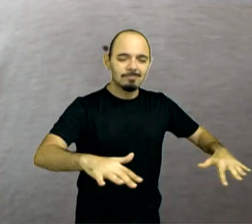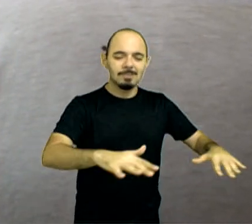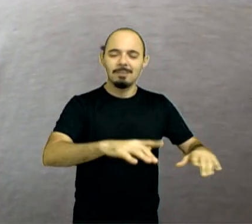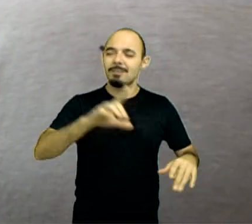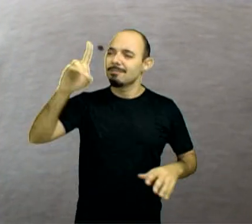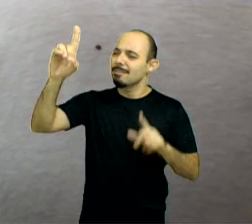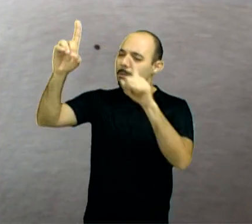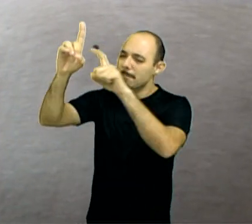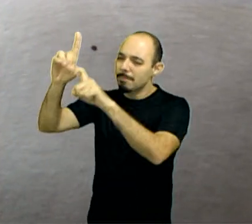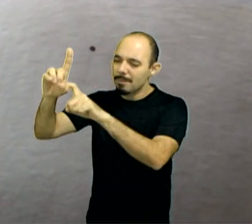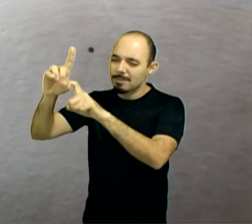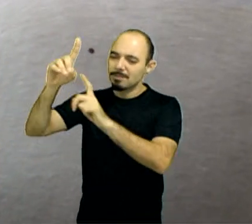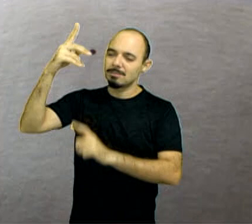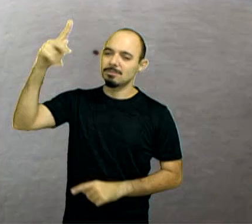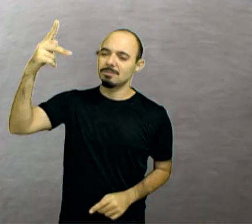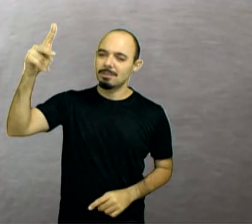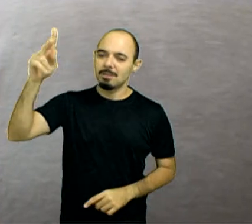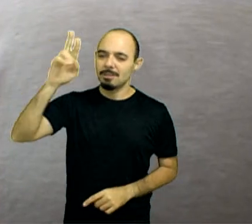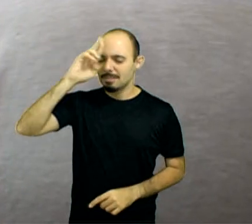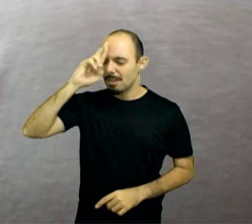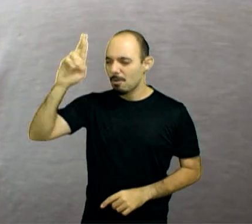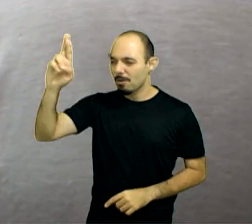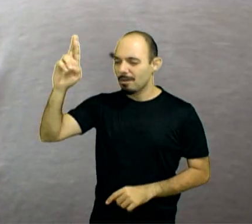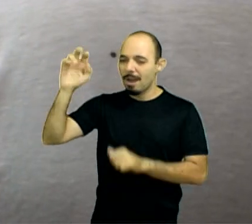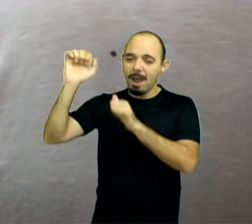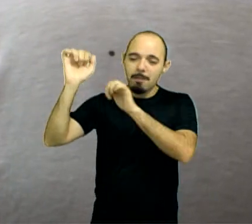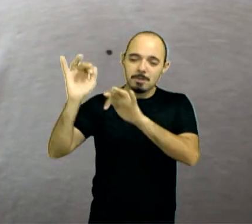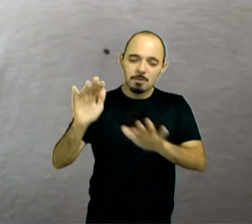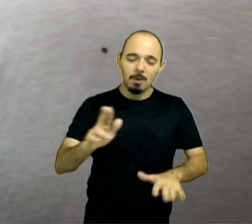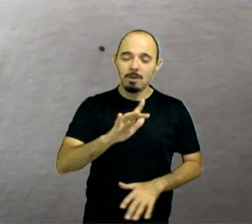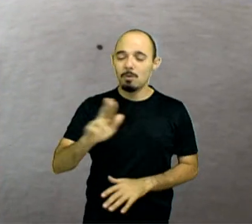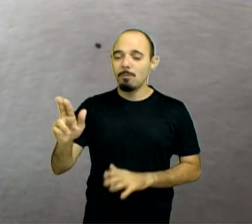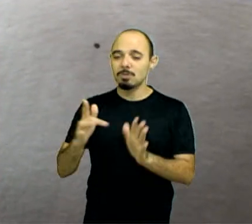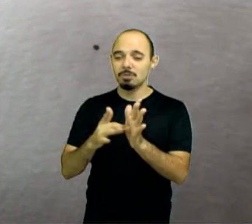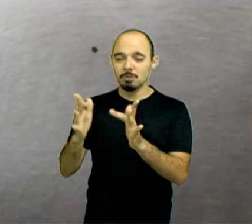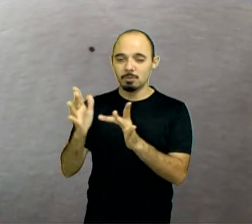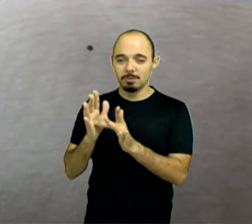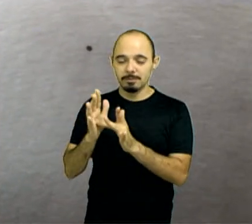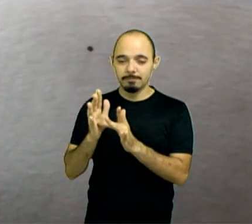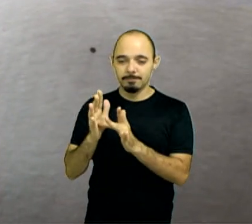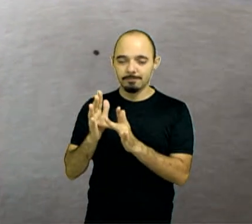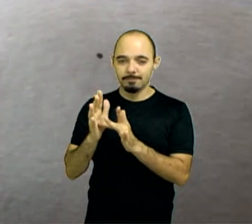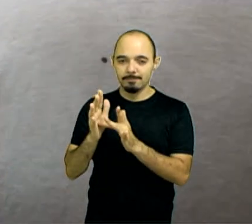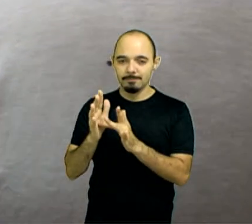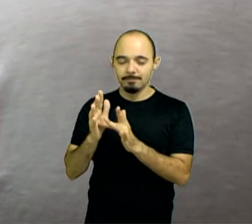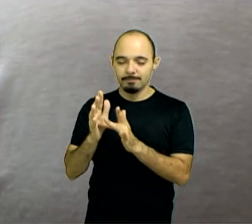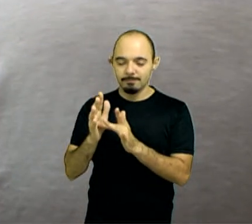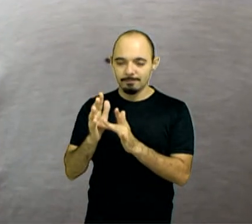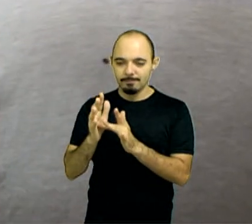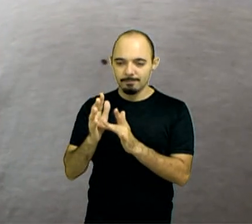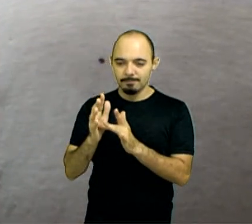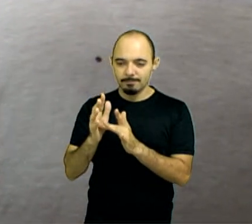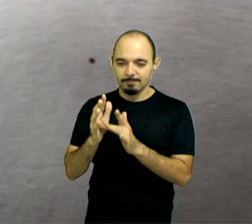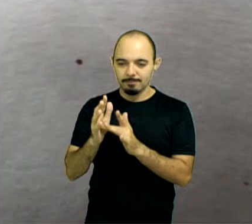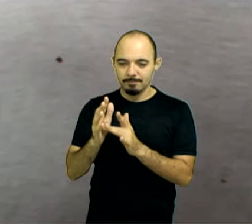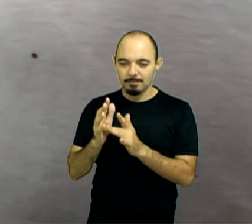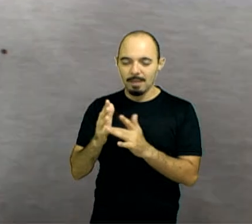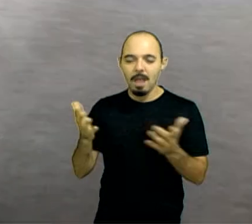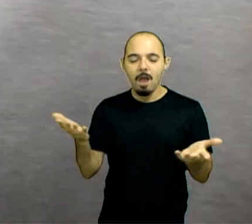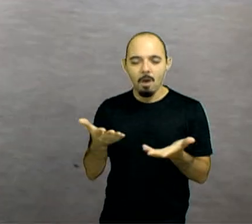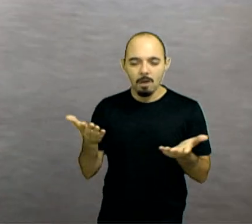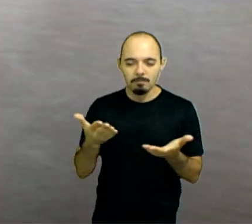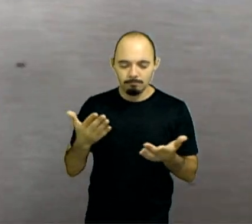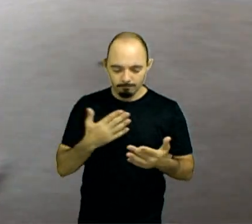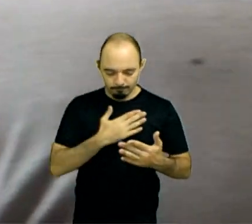Senhor. E abençoa, em nome de Jesus. Põe a sua mão sobre o seu